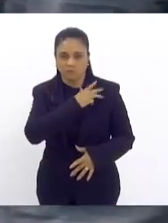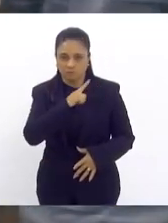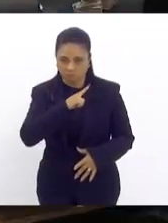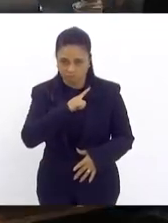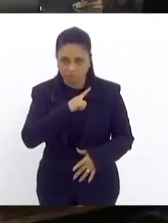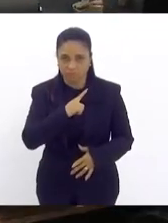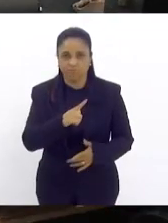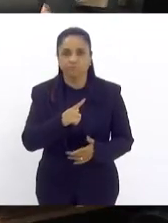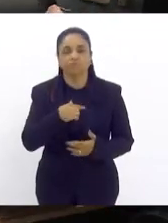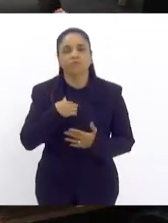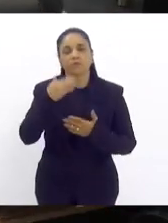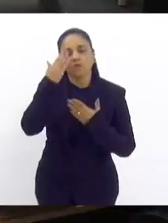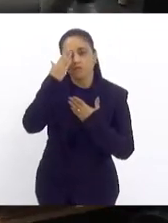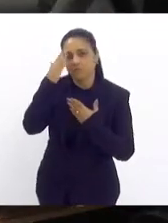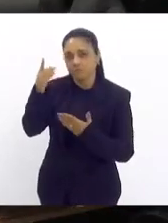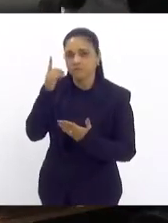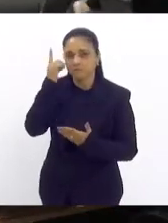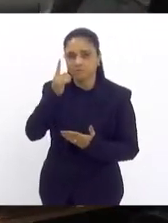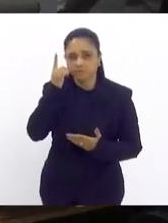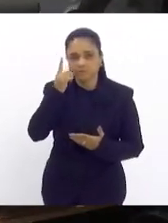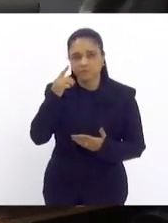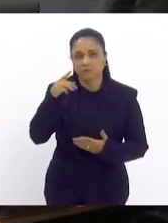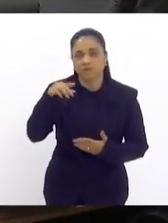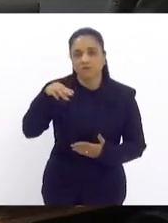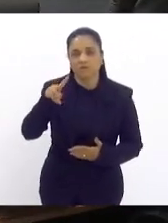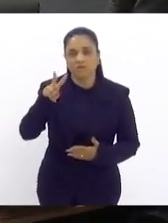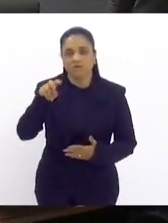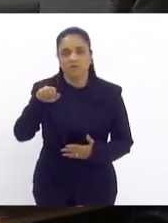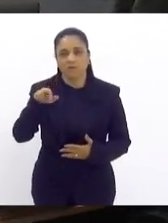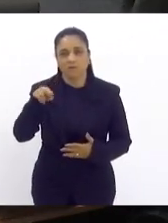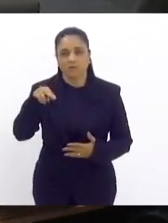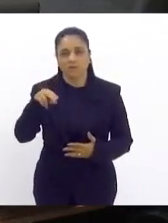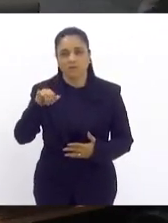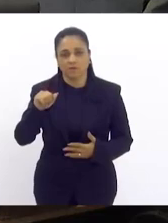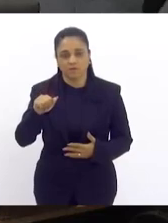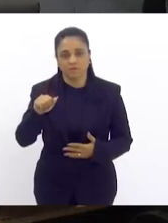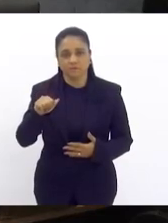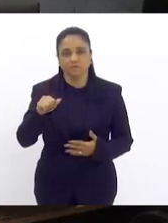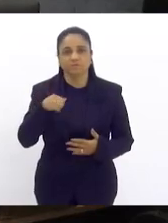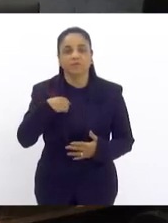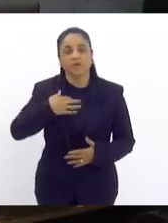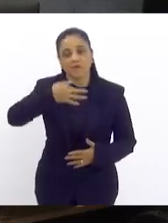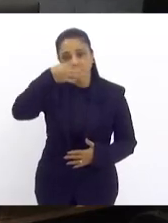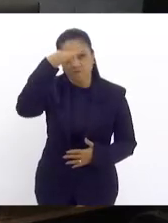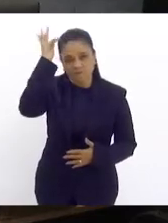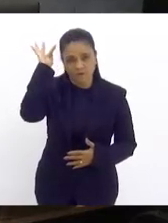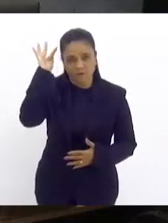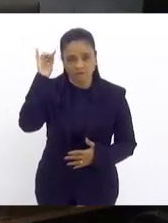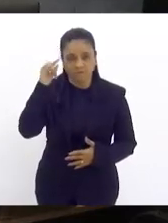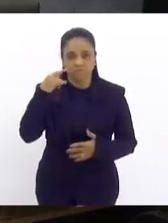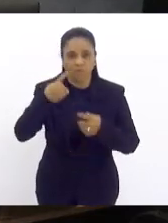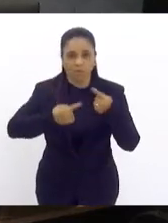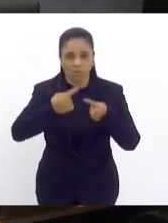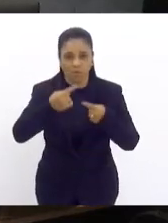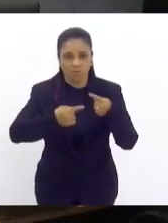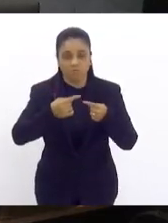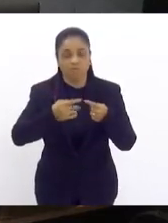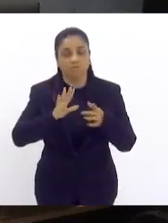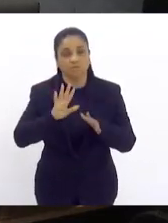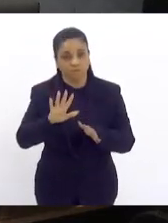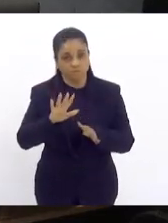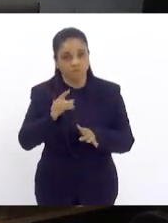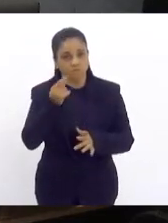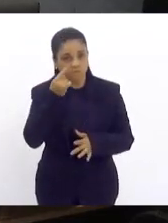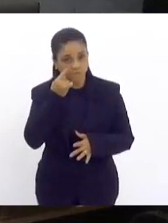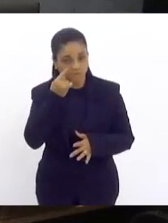Obrigado Deputado Verônica Lima Deputado Fred Pacheco Presidente veja